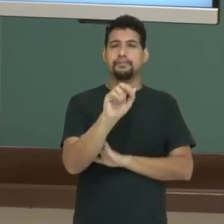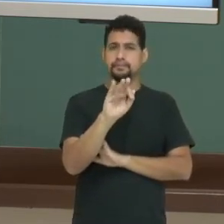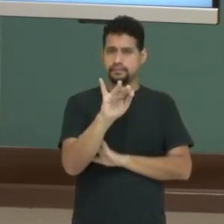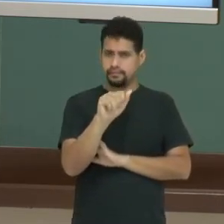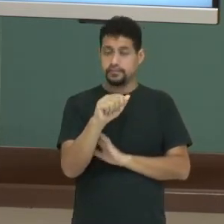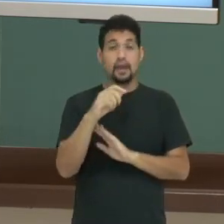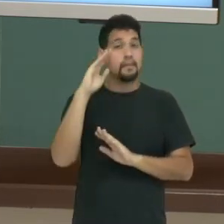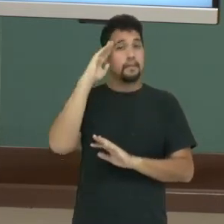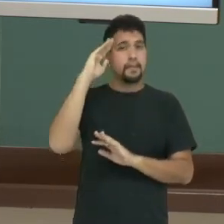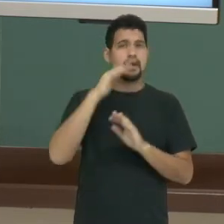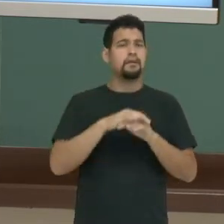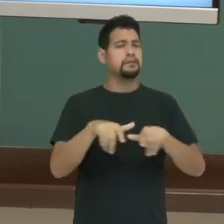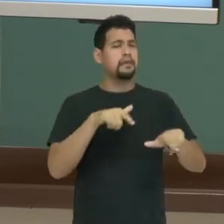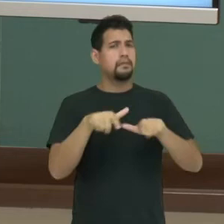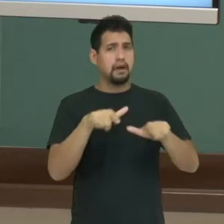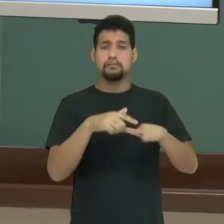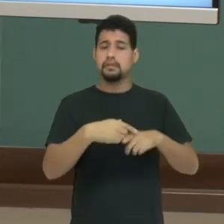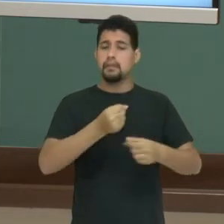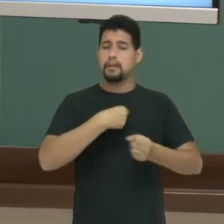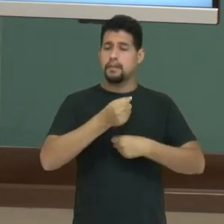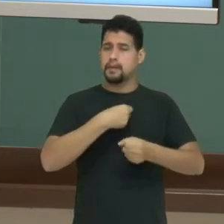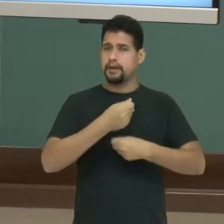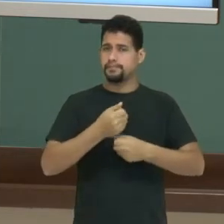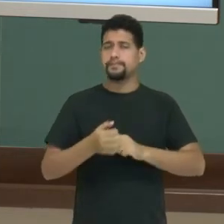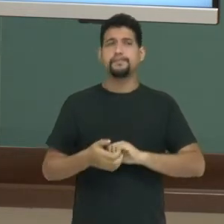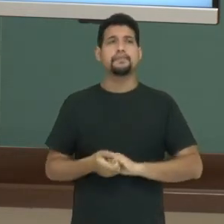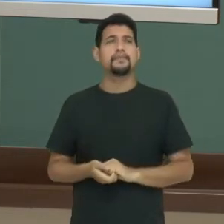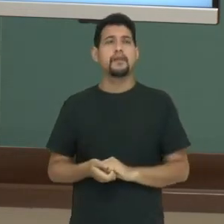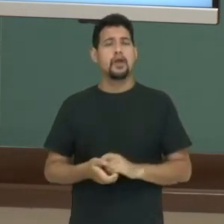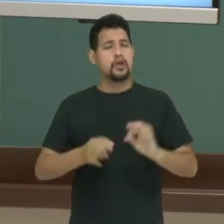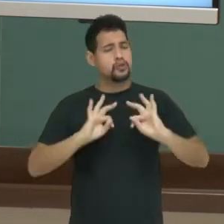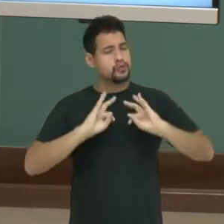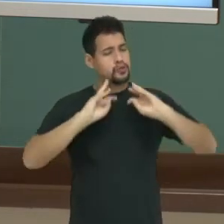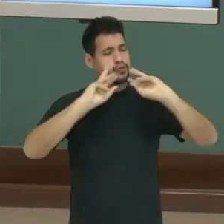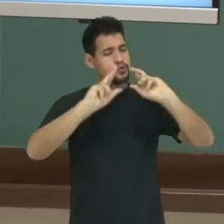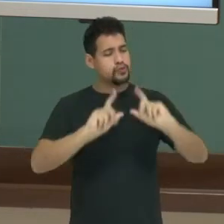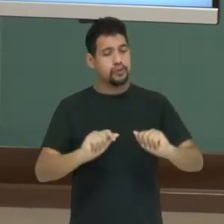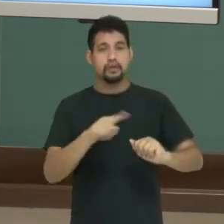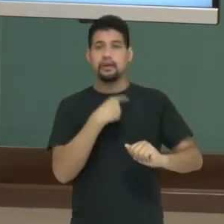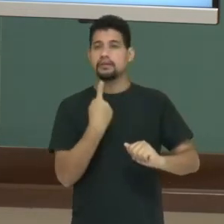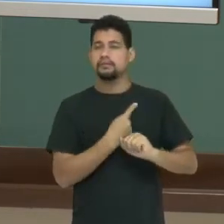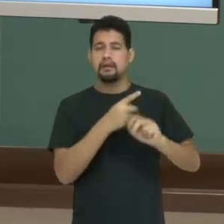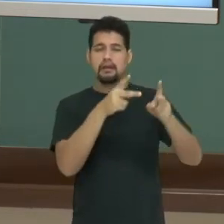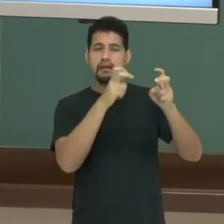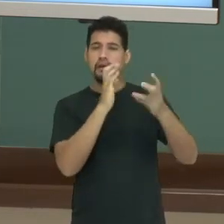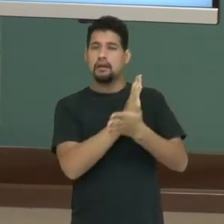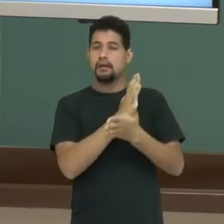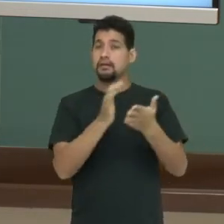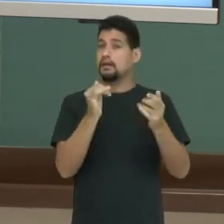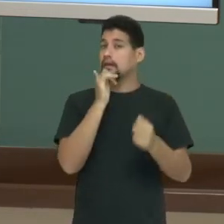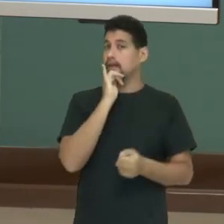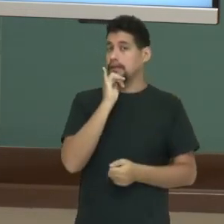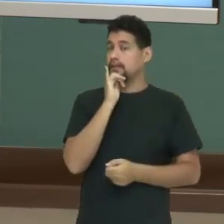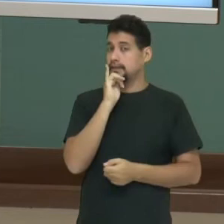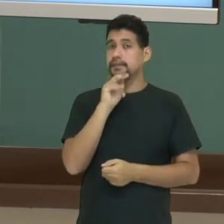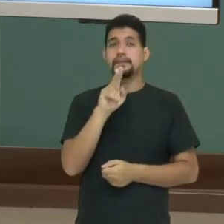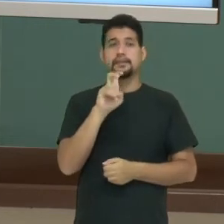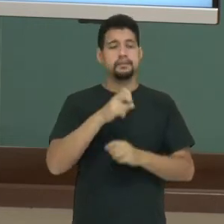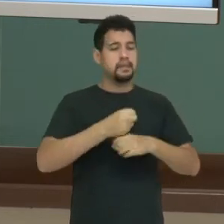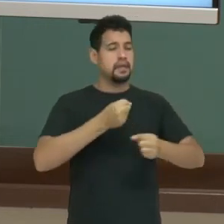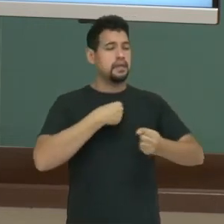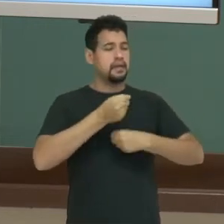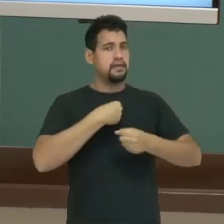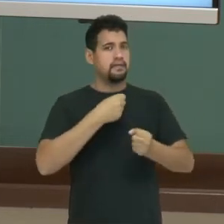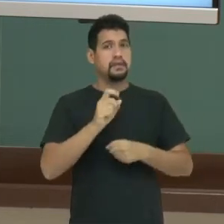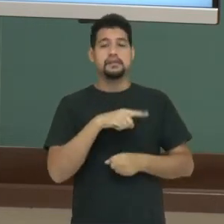trabalhos daquele entrevistado. E tudo sobre isso, nós vamos ver agora um exemplo de entrevista